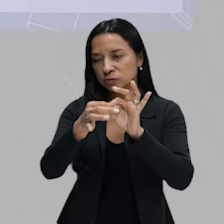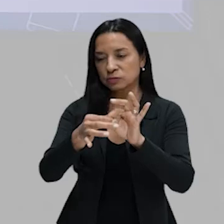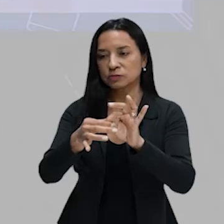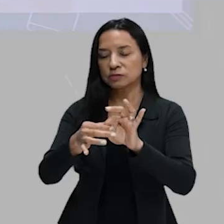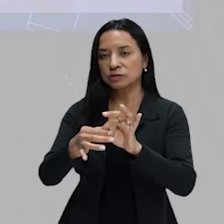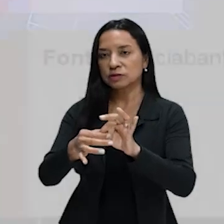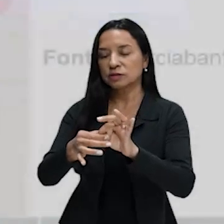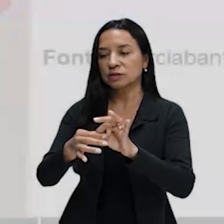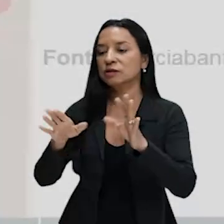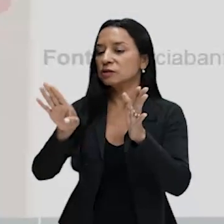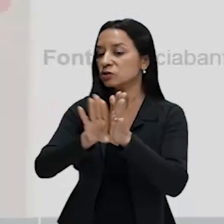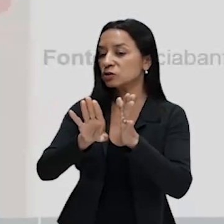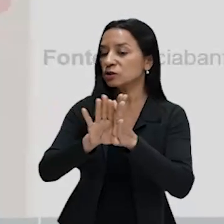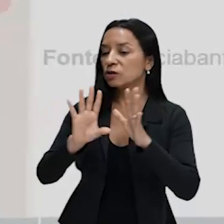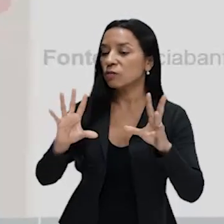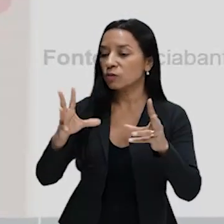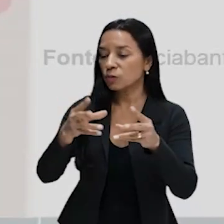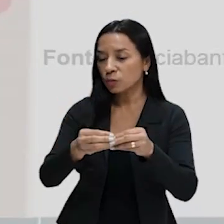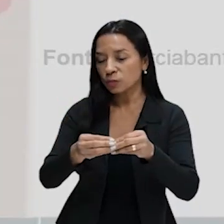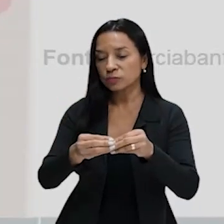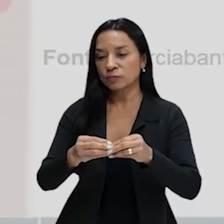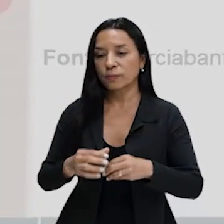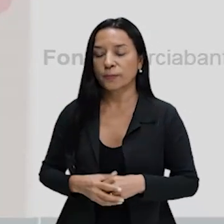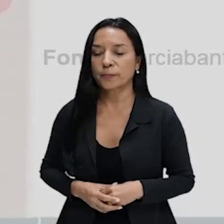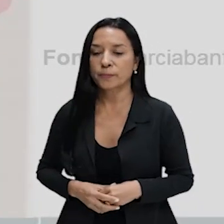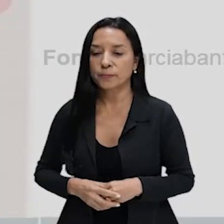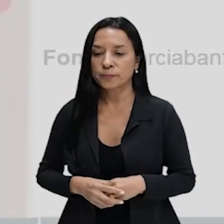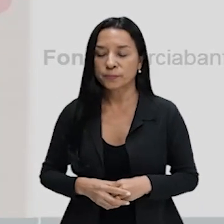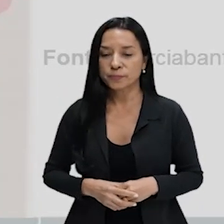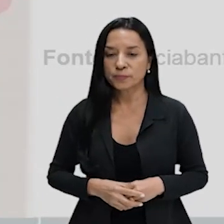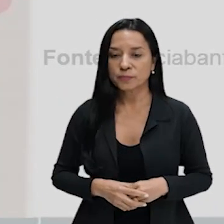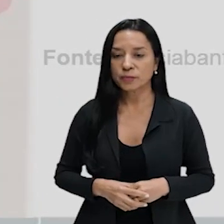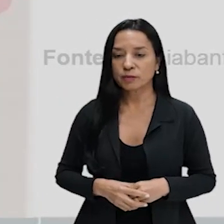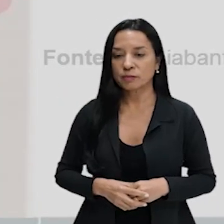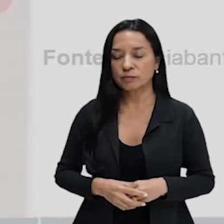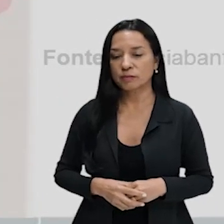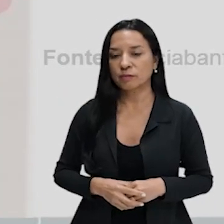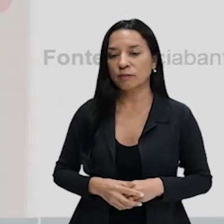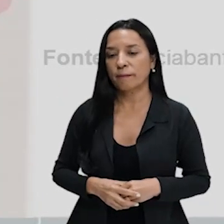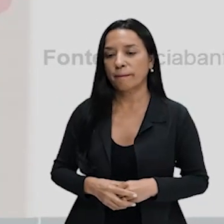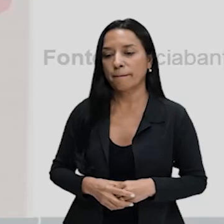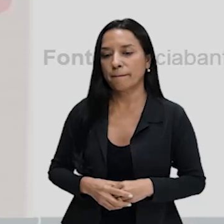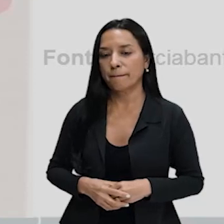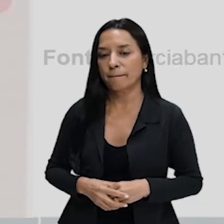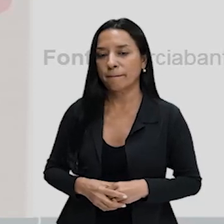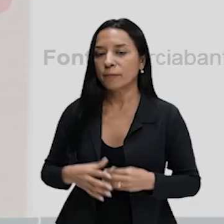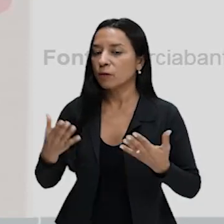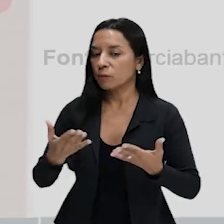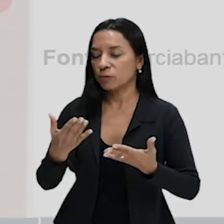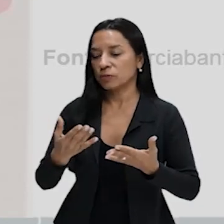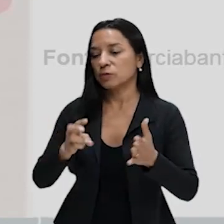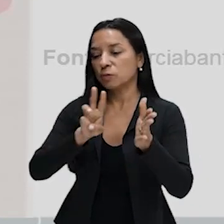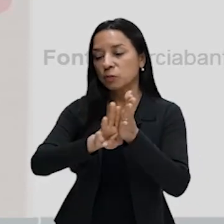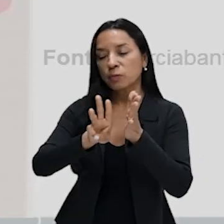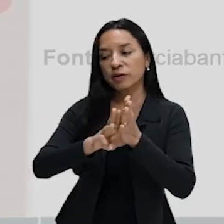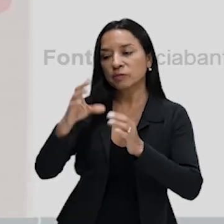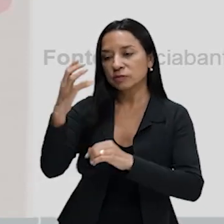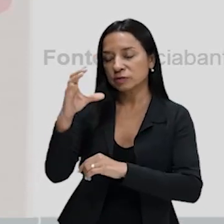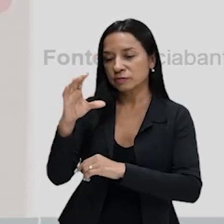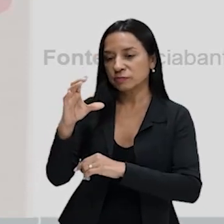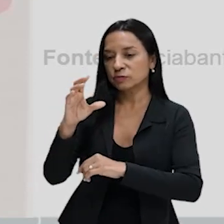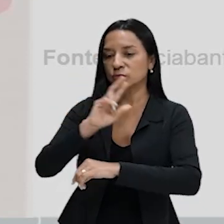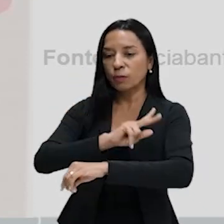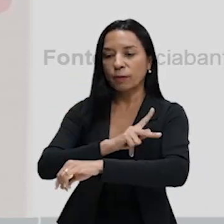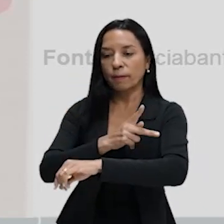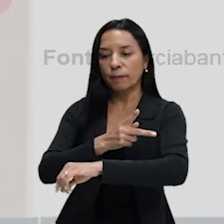conclusão final. E por isso a gente pode levar aqui em consideração o método científico, né, que é o método